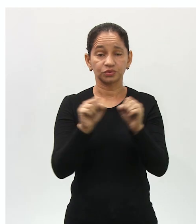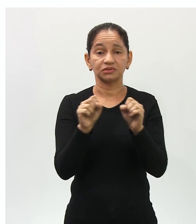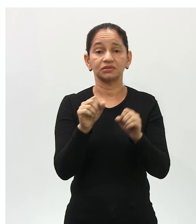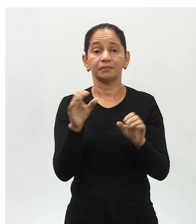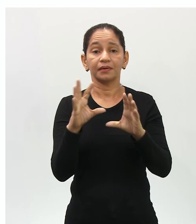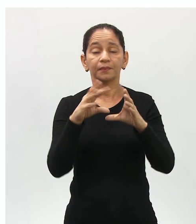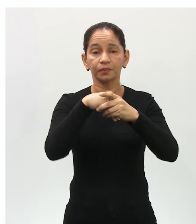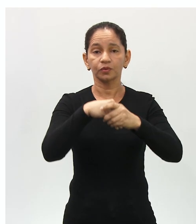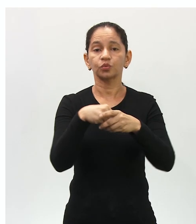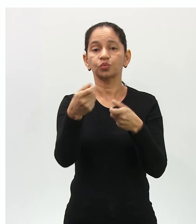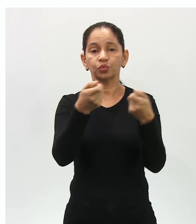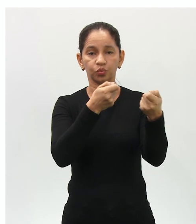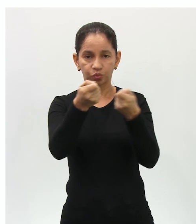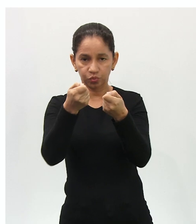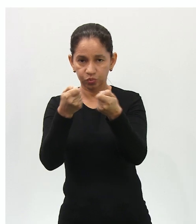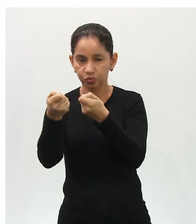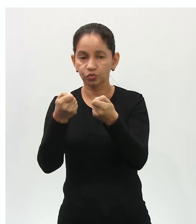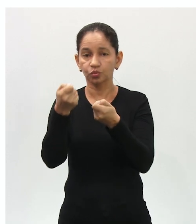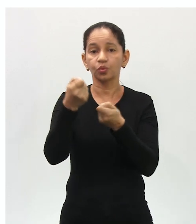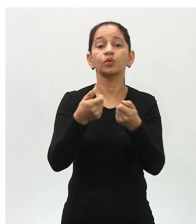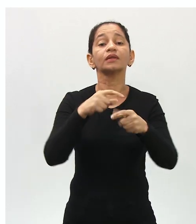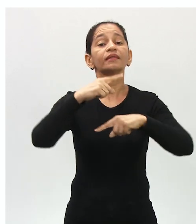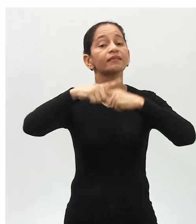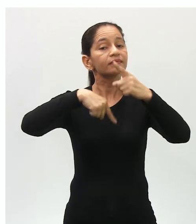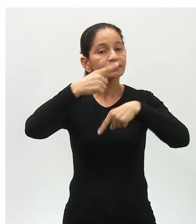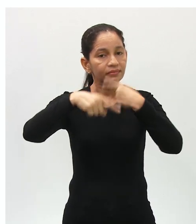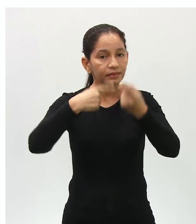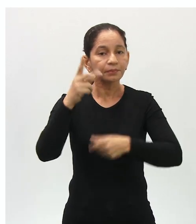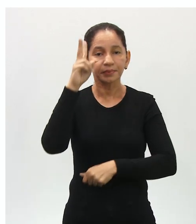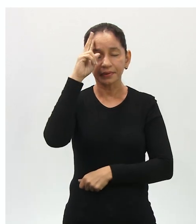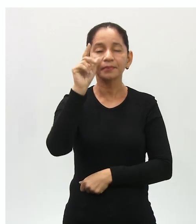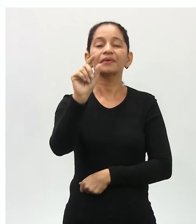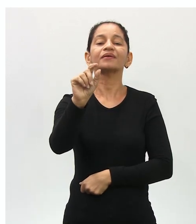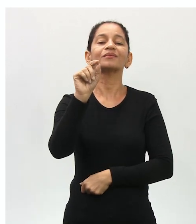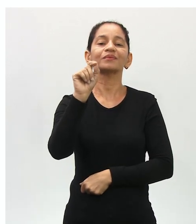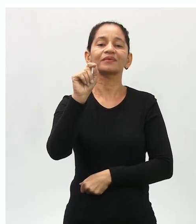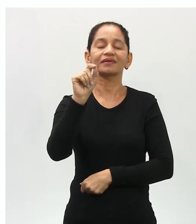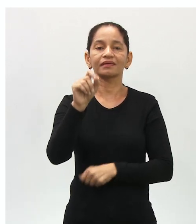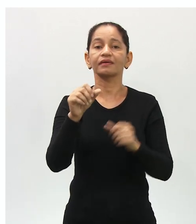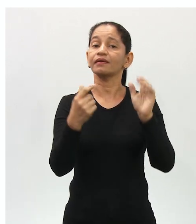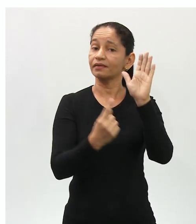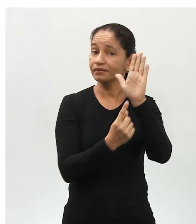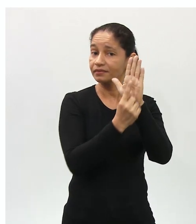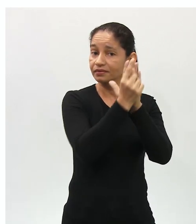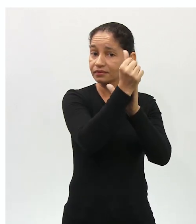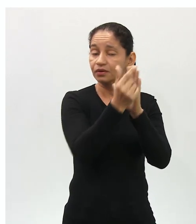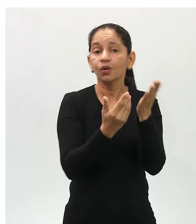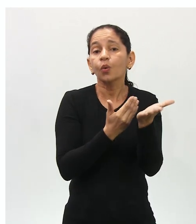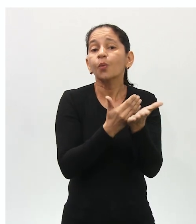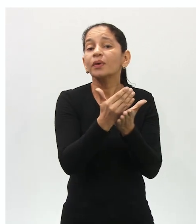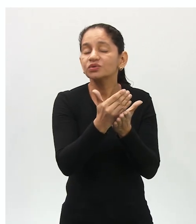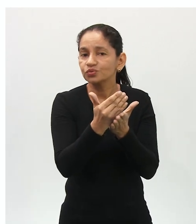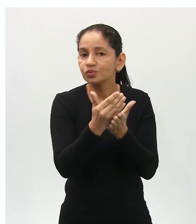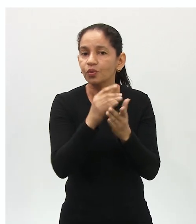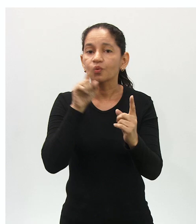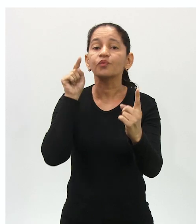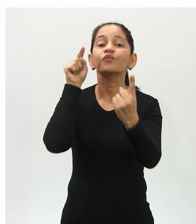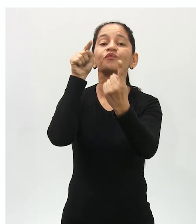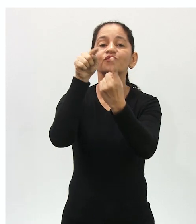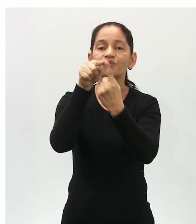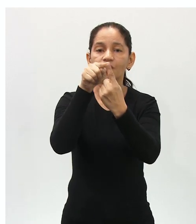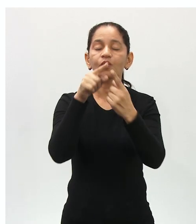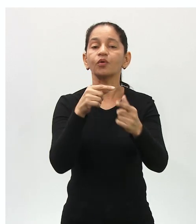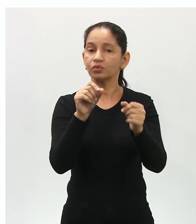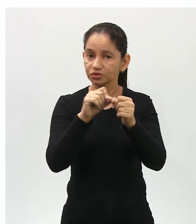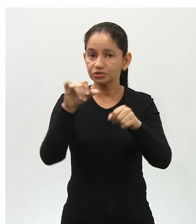orçamentário, nós temos o controle e avaliação da execução orçamentária. Lembrando que o orçamento, como afirma Giacomoni, nasceu com a